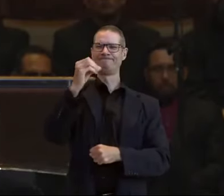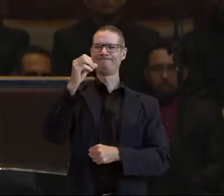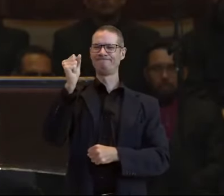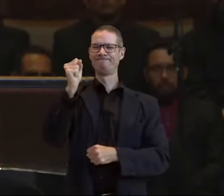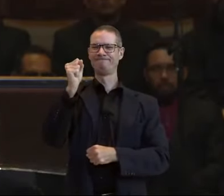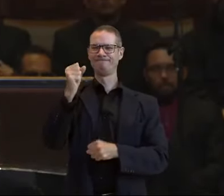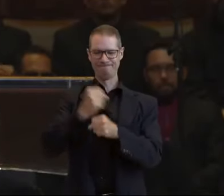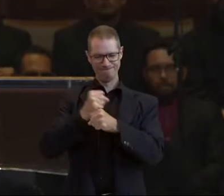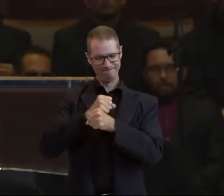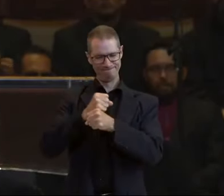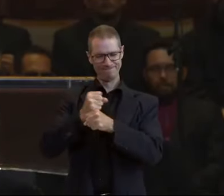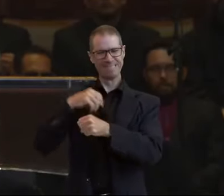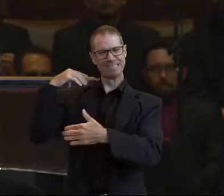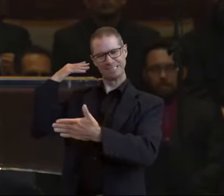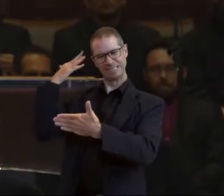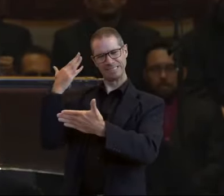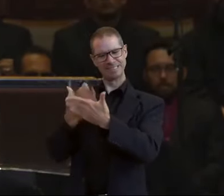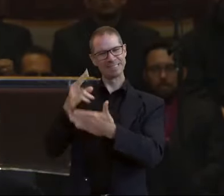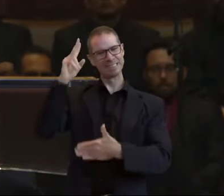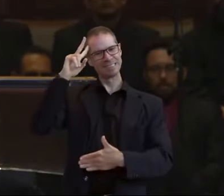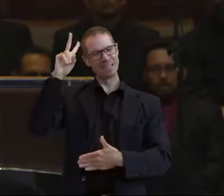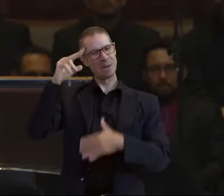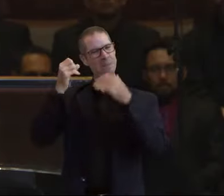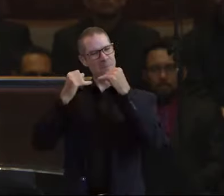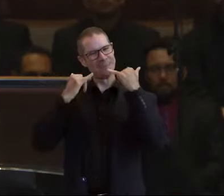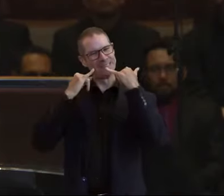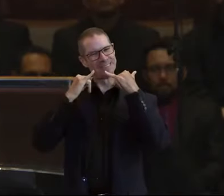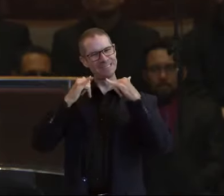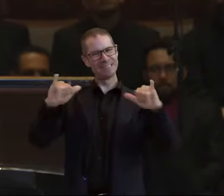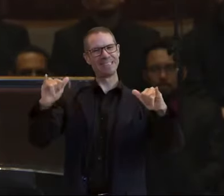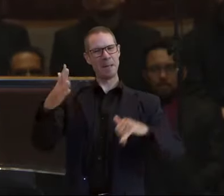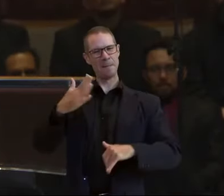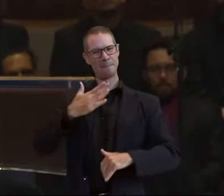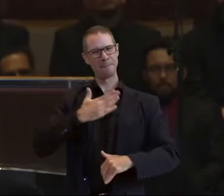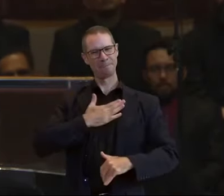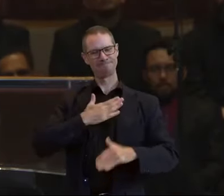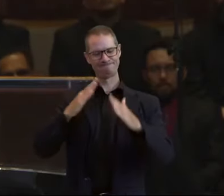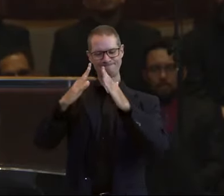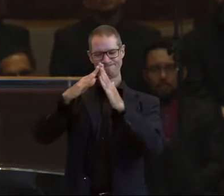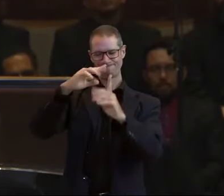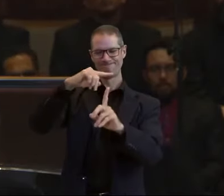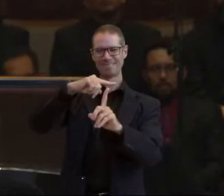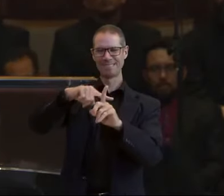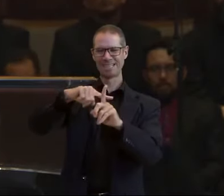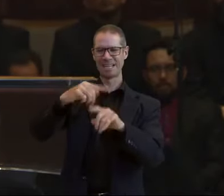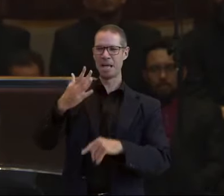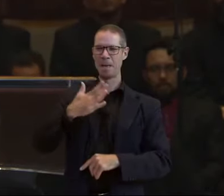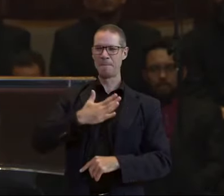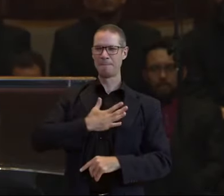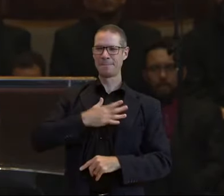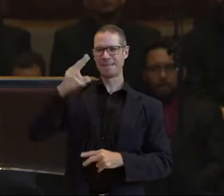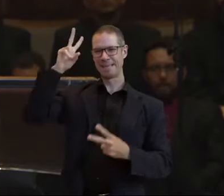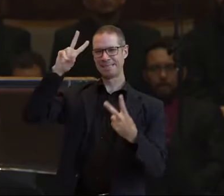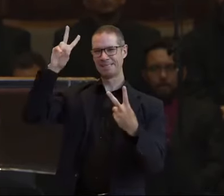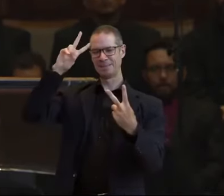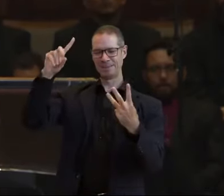história, que você possa dizer: minha igreja, minha